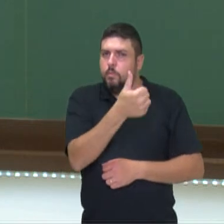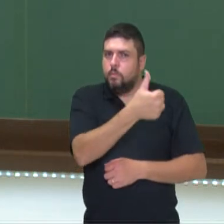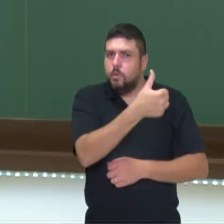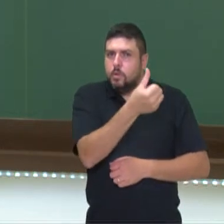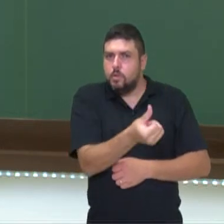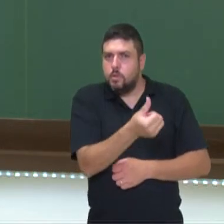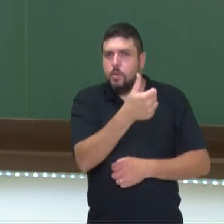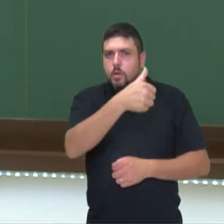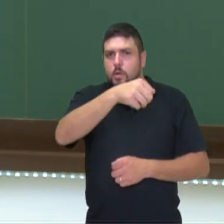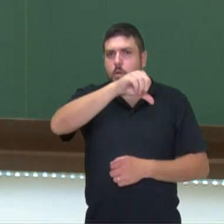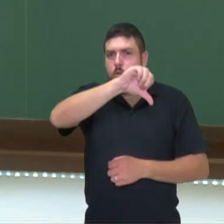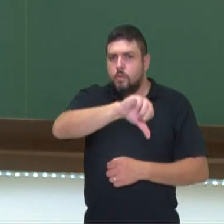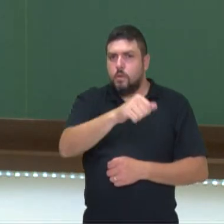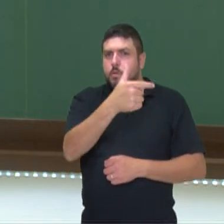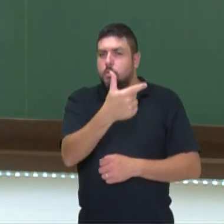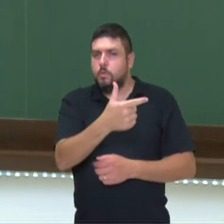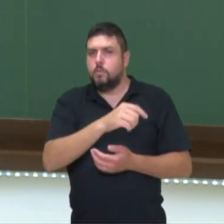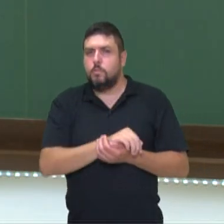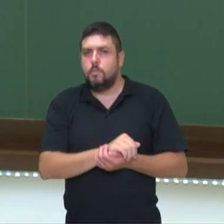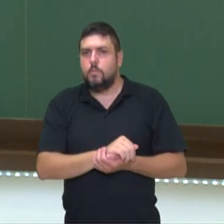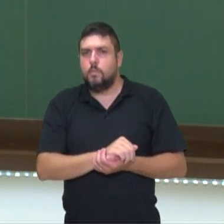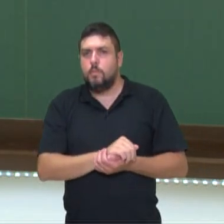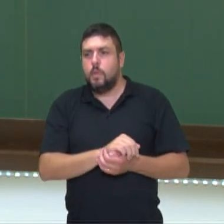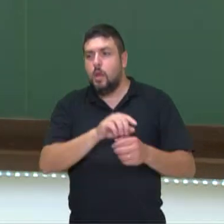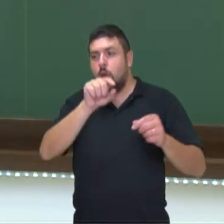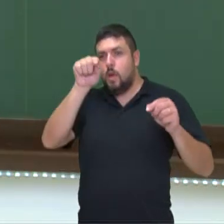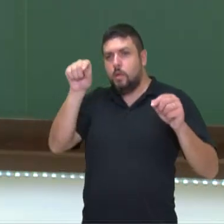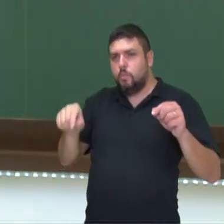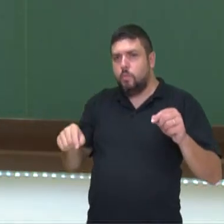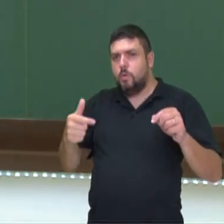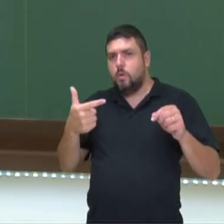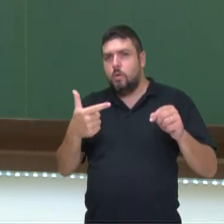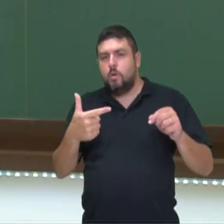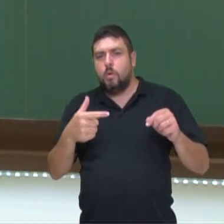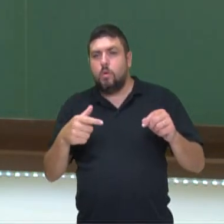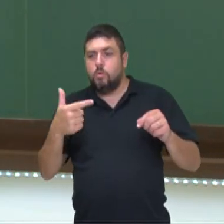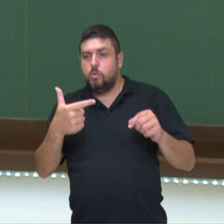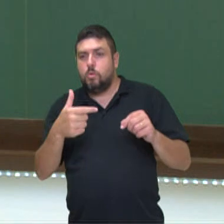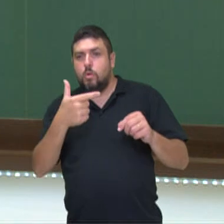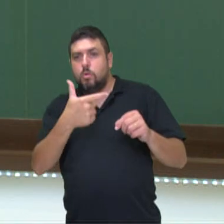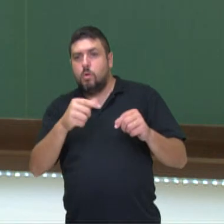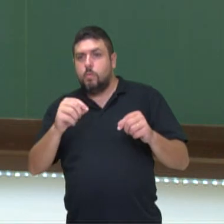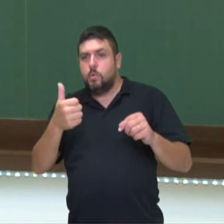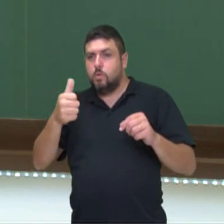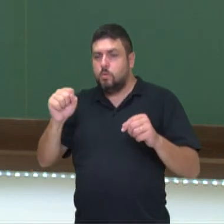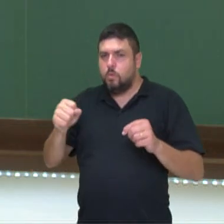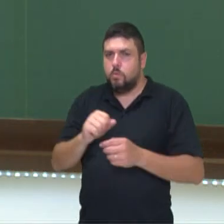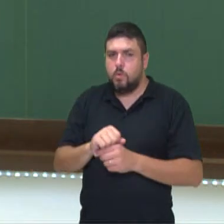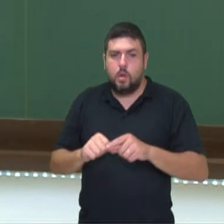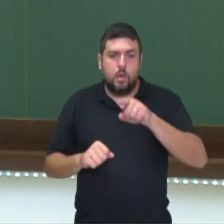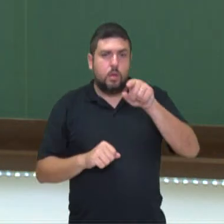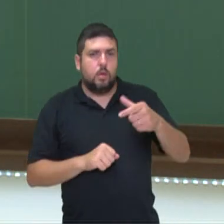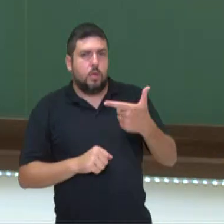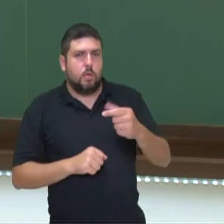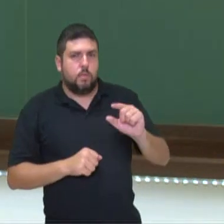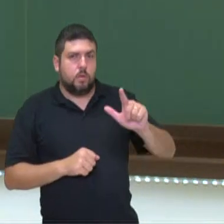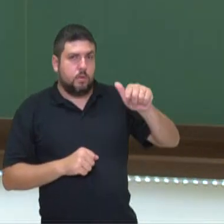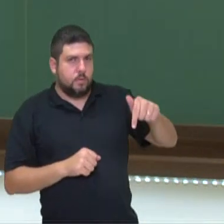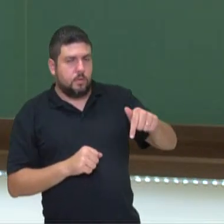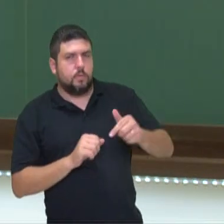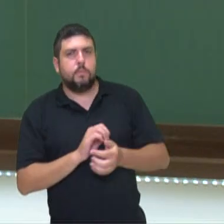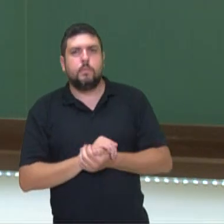mas 1910 se refere ao ano de 2018 e 1692 se refere ao ano de